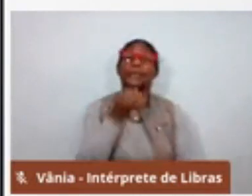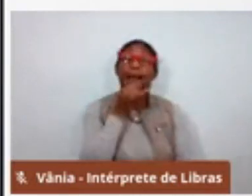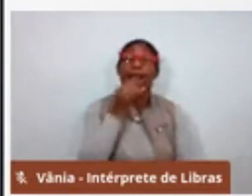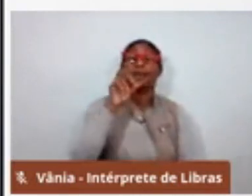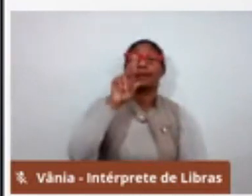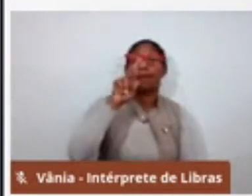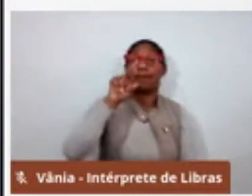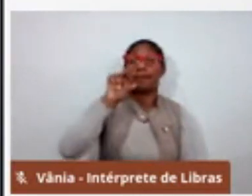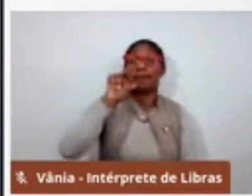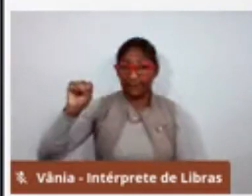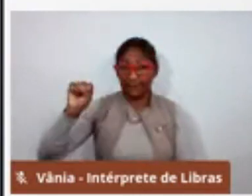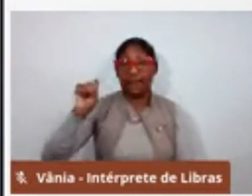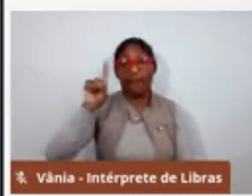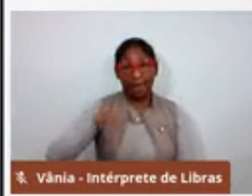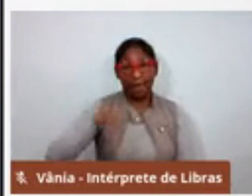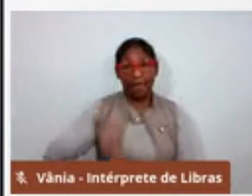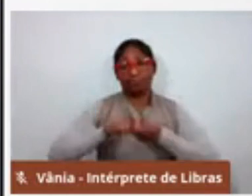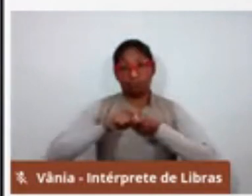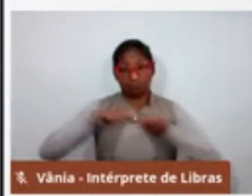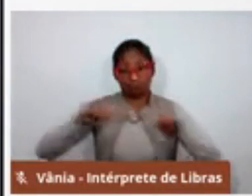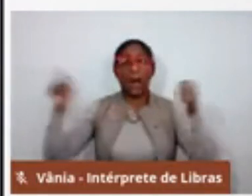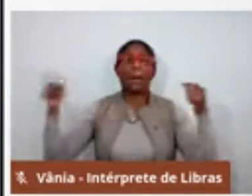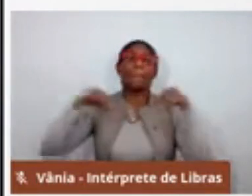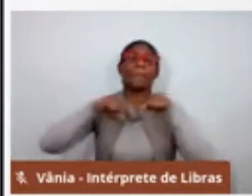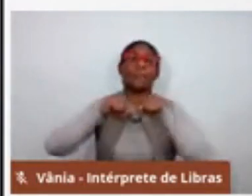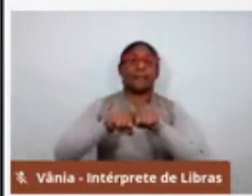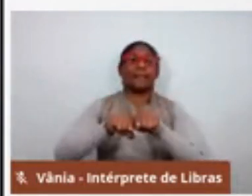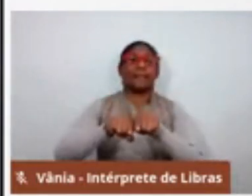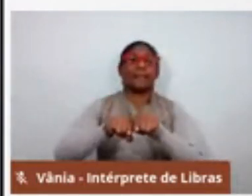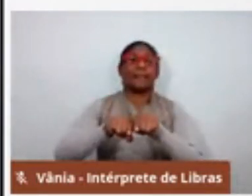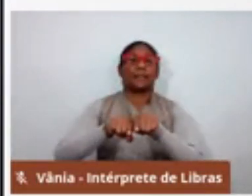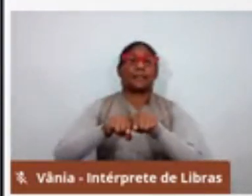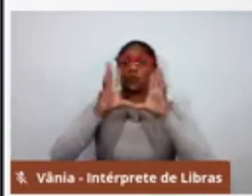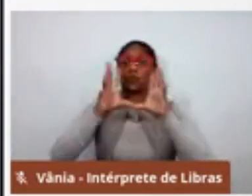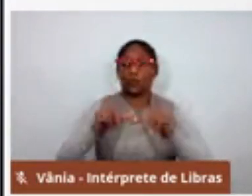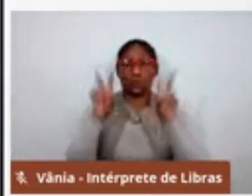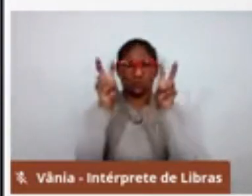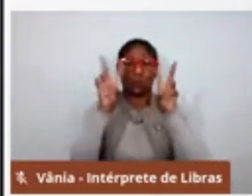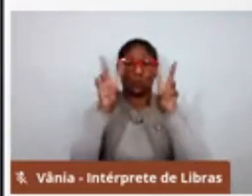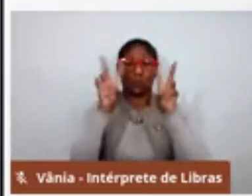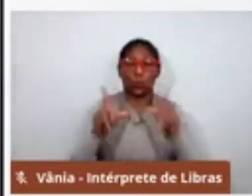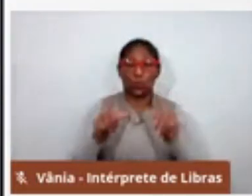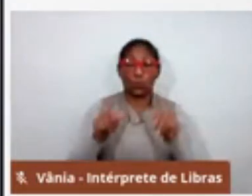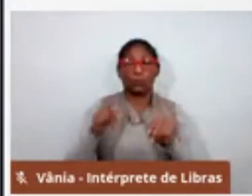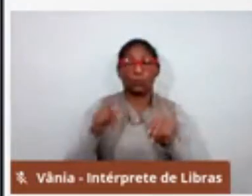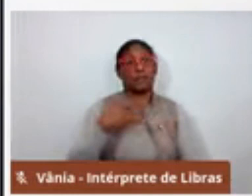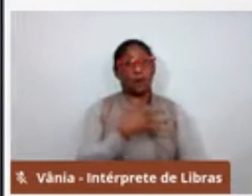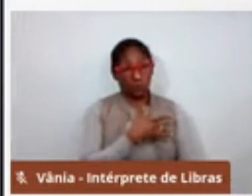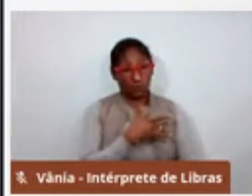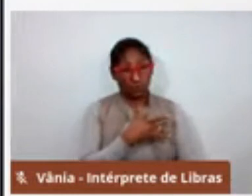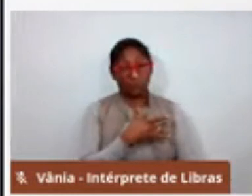de testagem, feito numa parceria com o Todos pela Saúde, uma parceria com o setor privado que vai nos